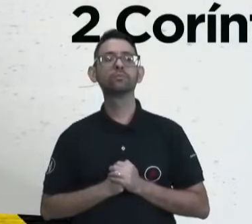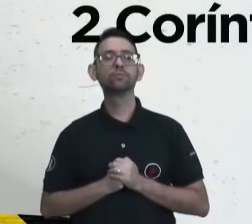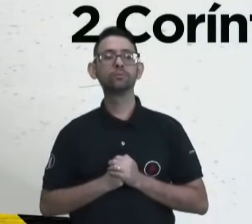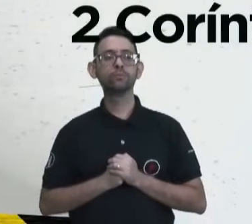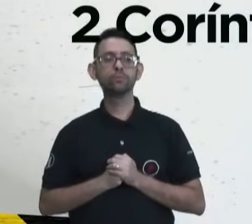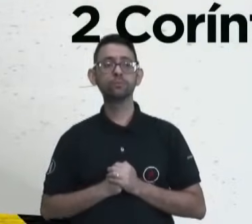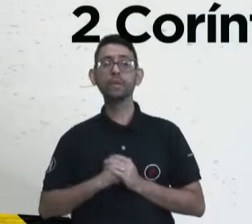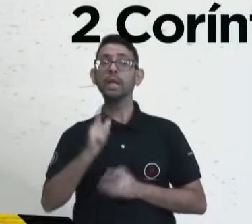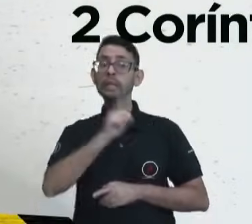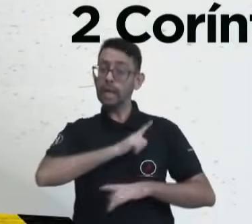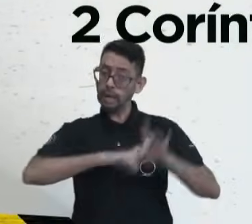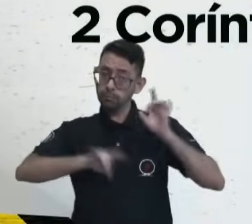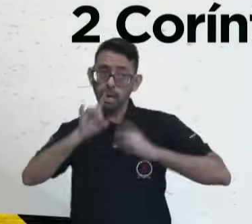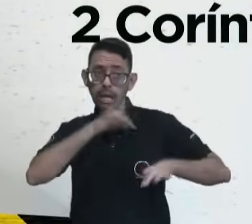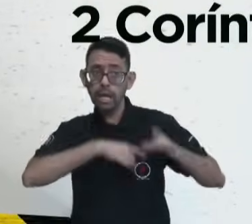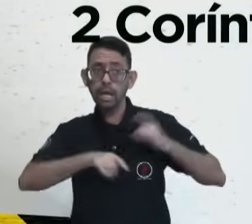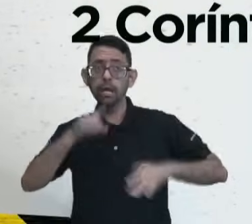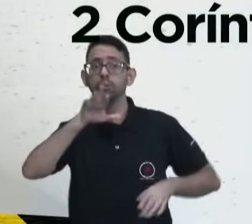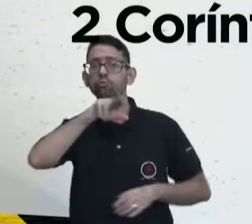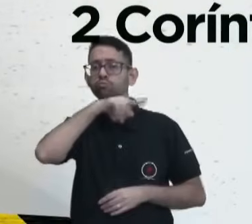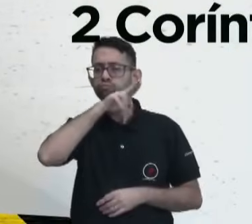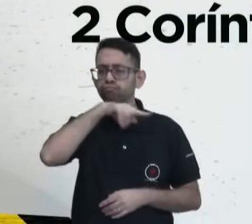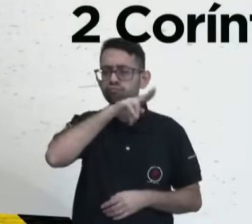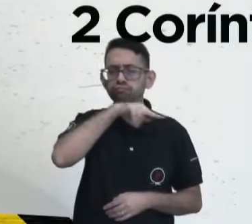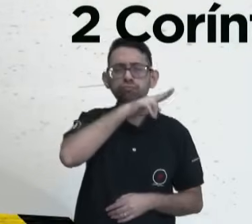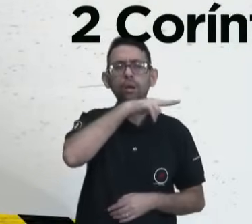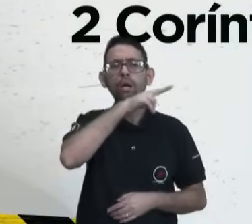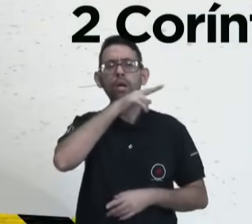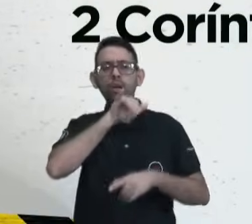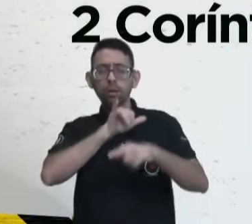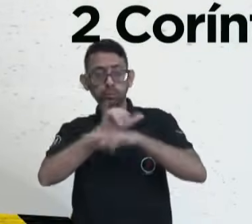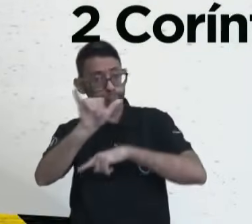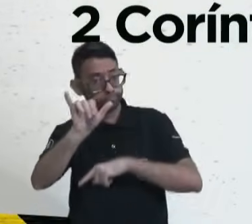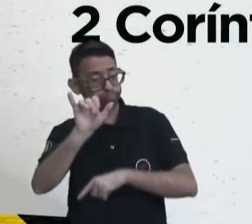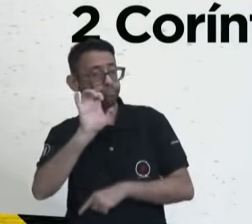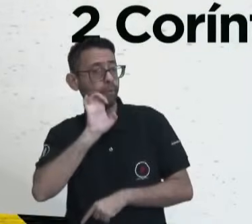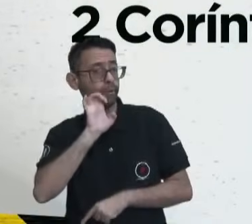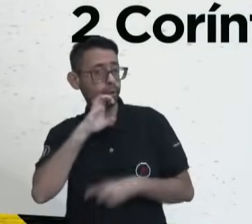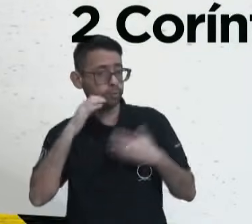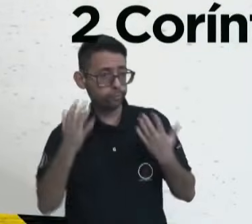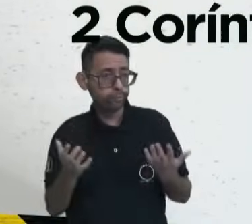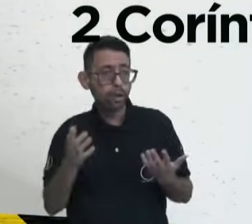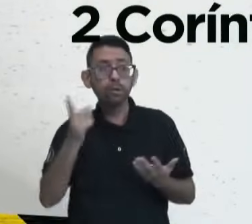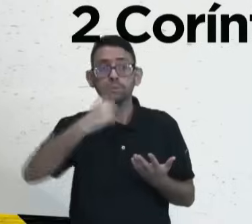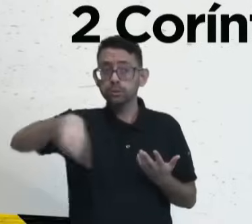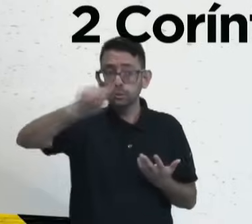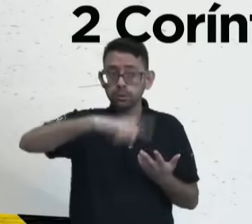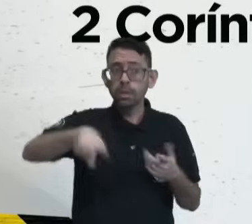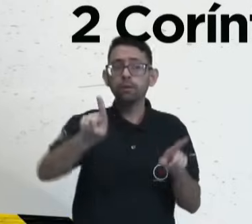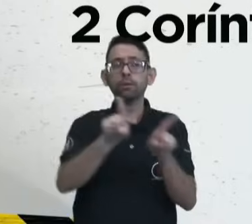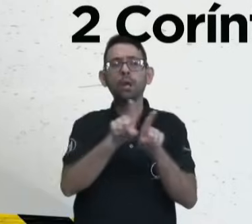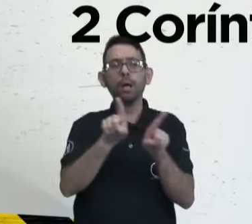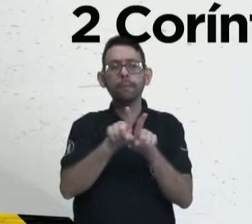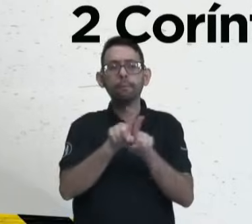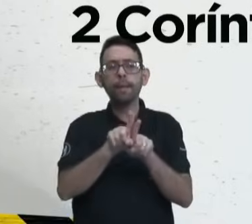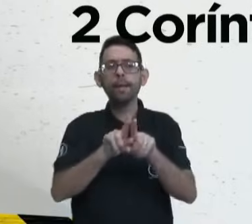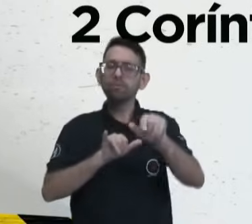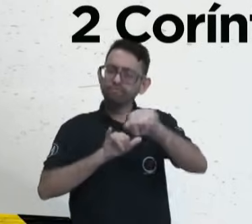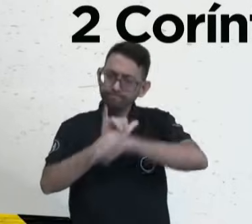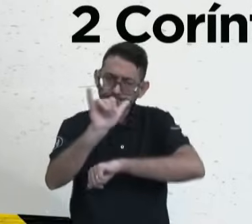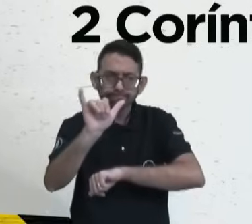a serpente enganou a Eva com a sua astúcia assim também vós sejam de alguma sorte